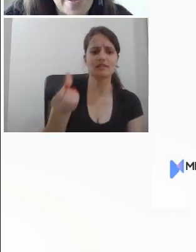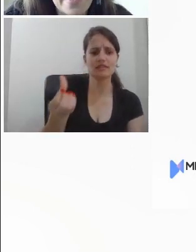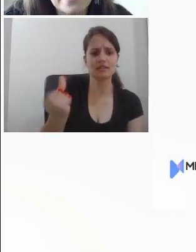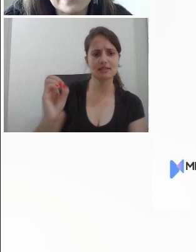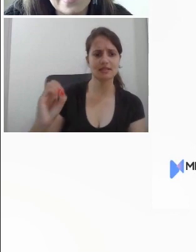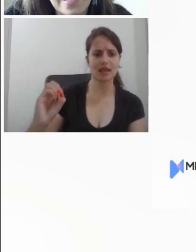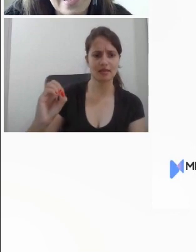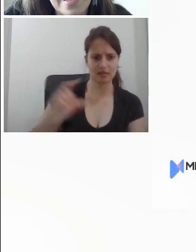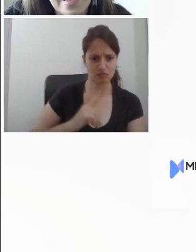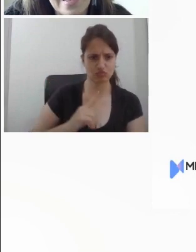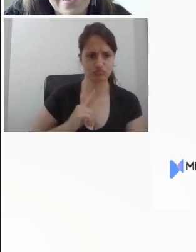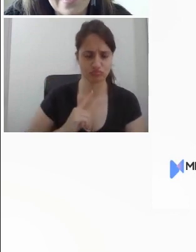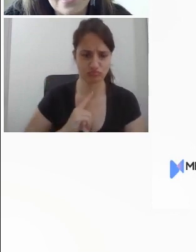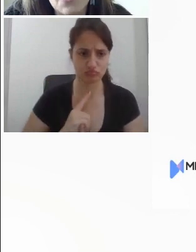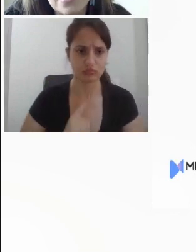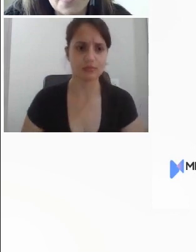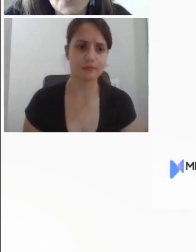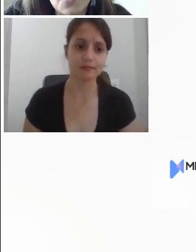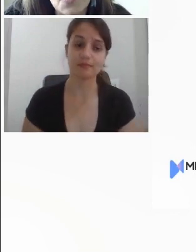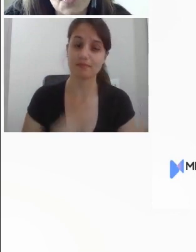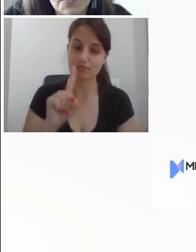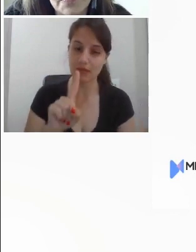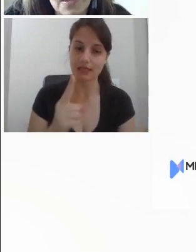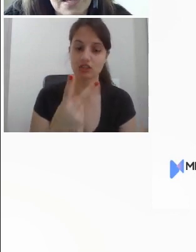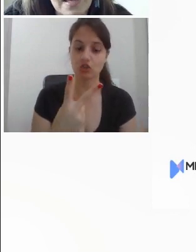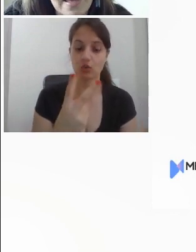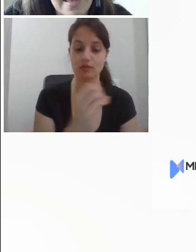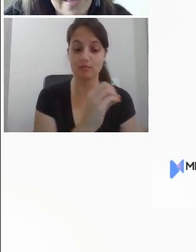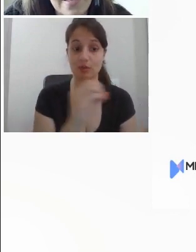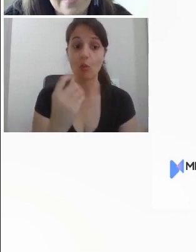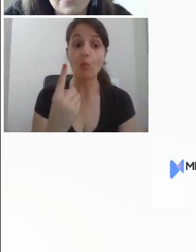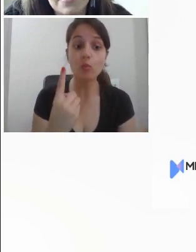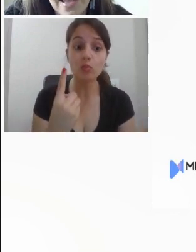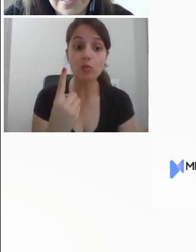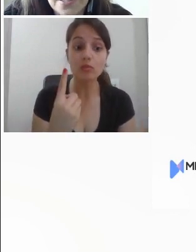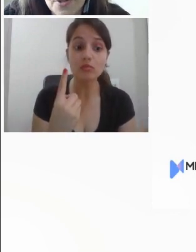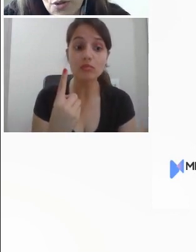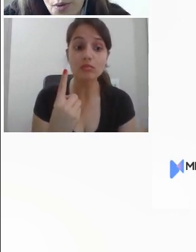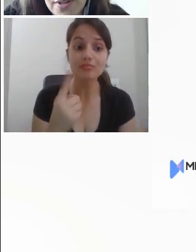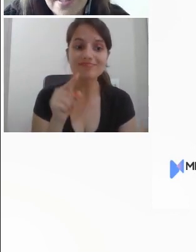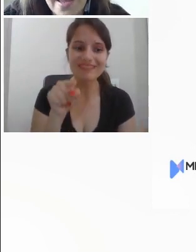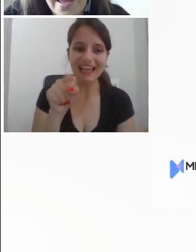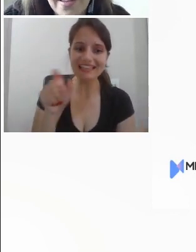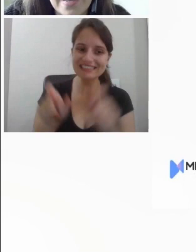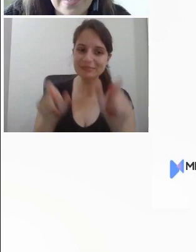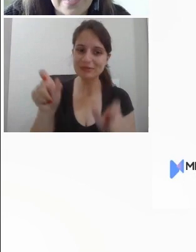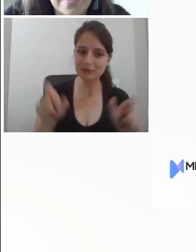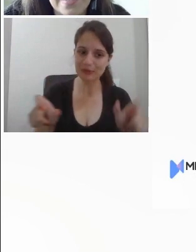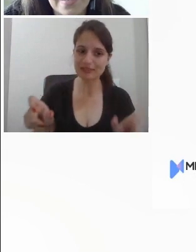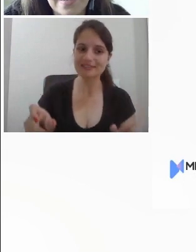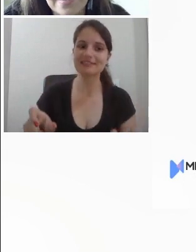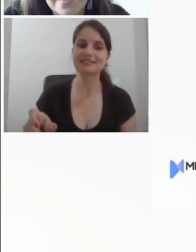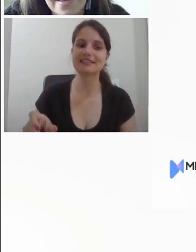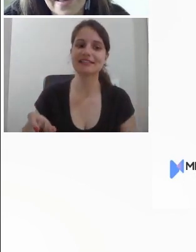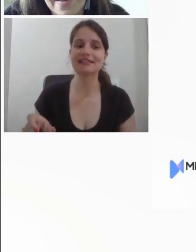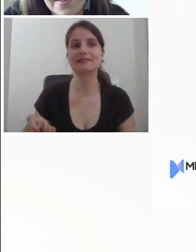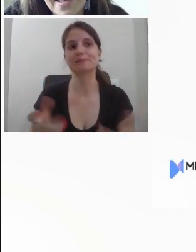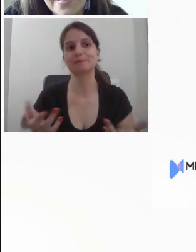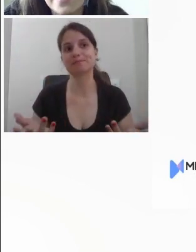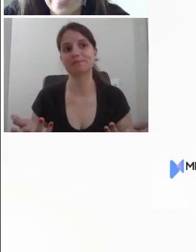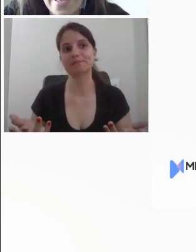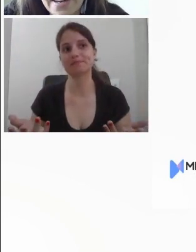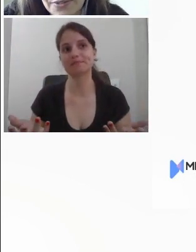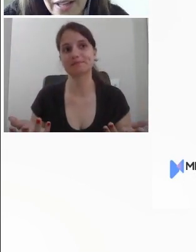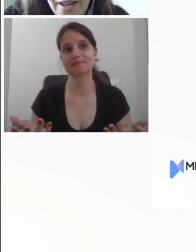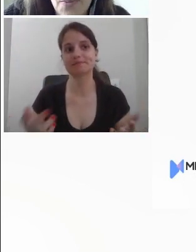mas eh em 2001 eh essas pessoas né que que que eh